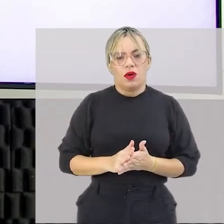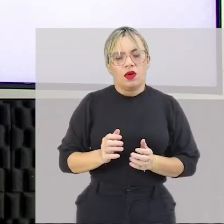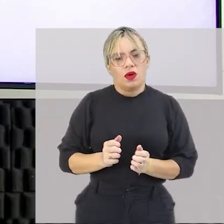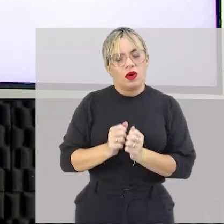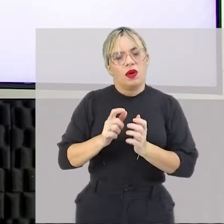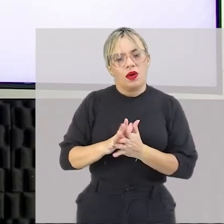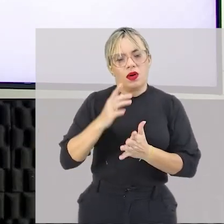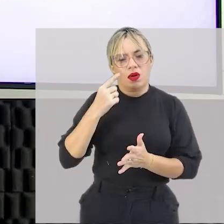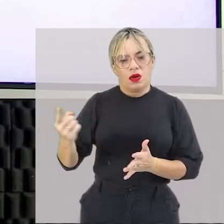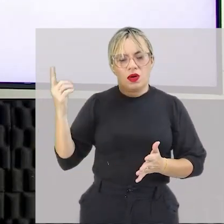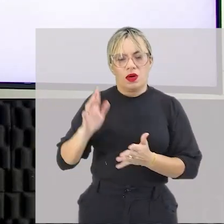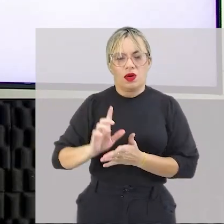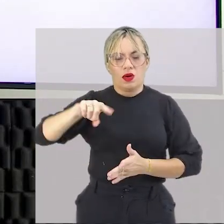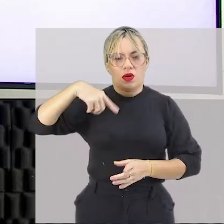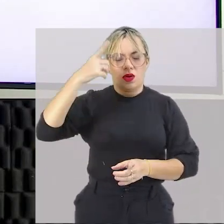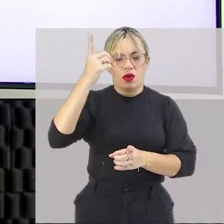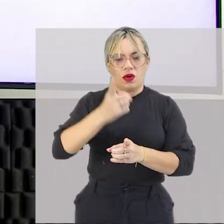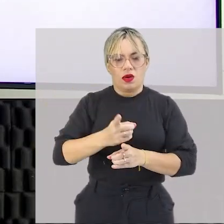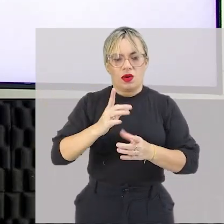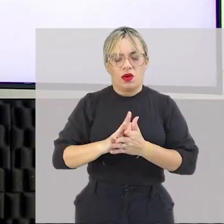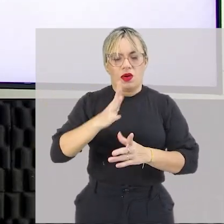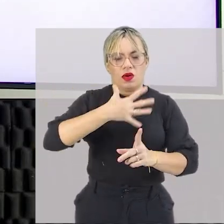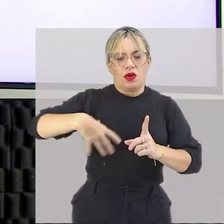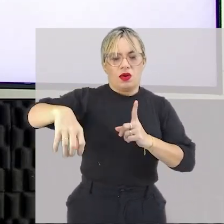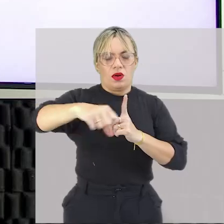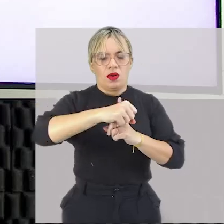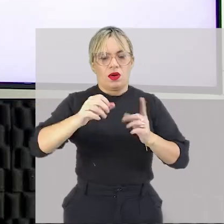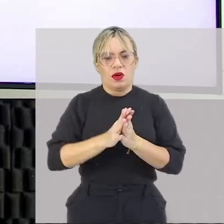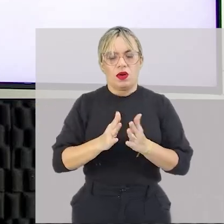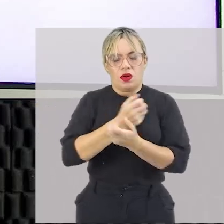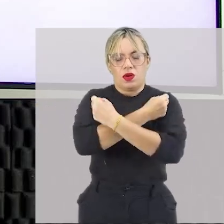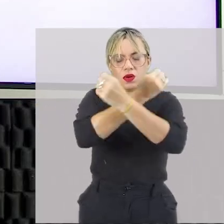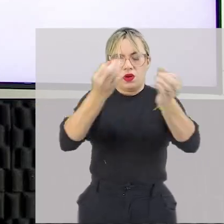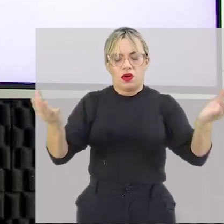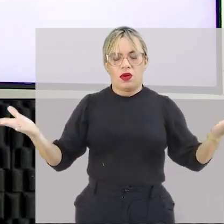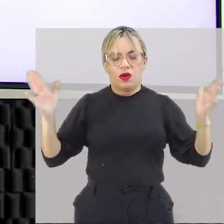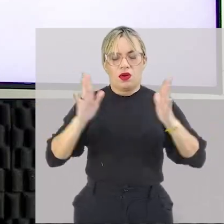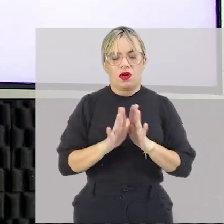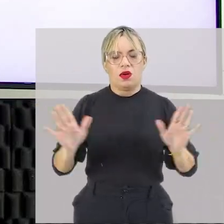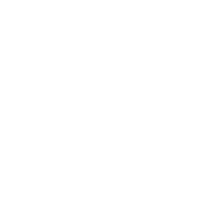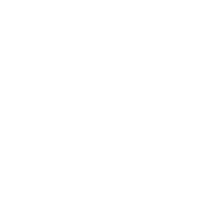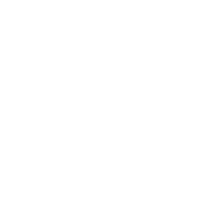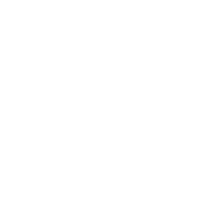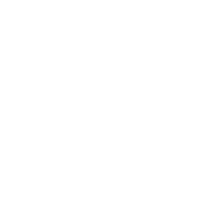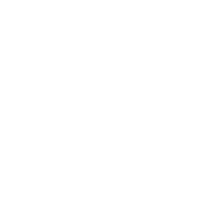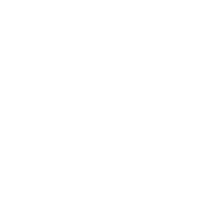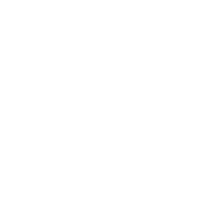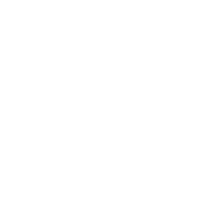aqui e a gente se vê então numa próxima aula de Sociologia. Um abraço a todos, tchau, tchau.